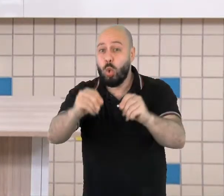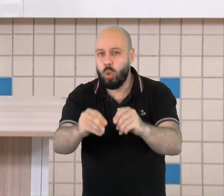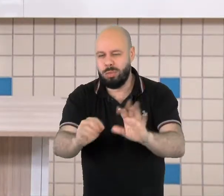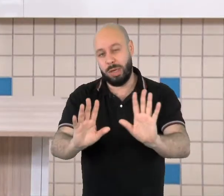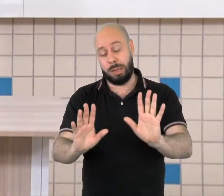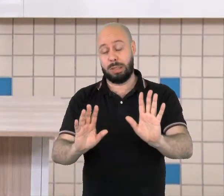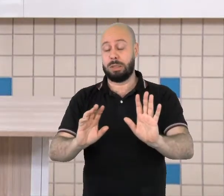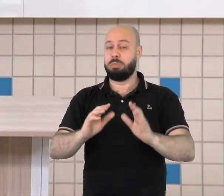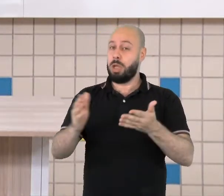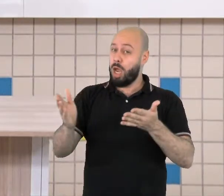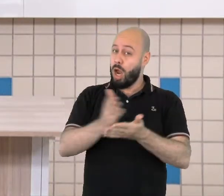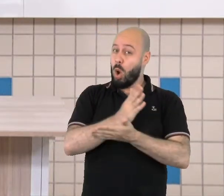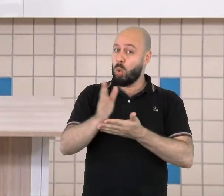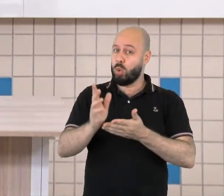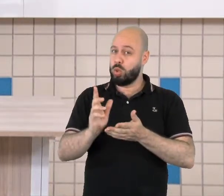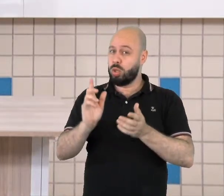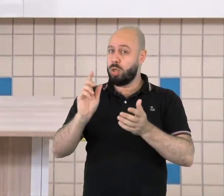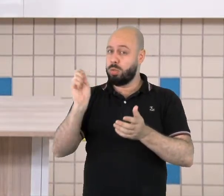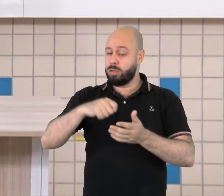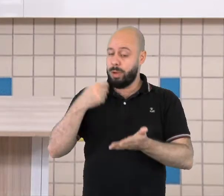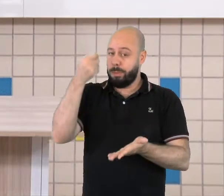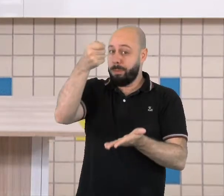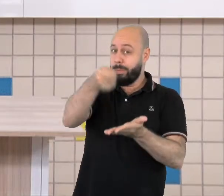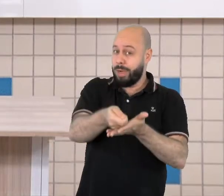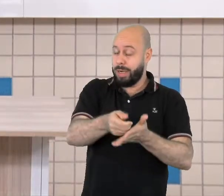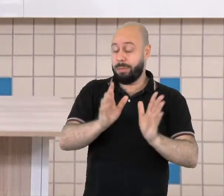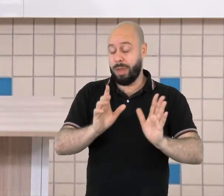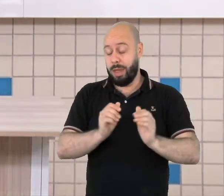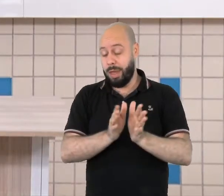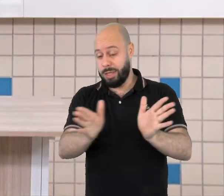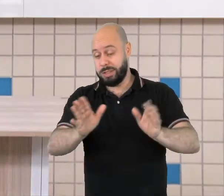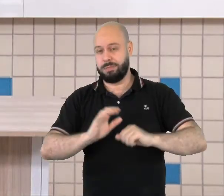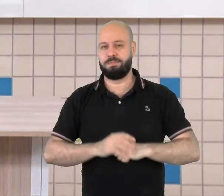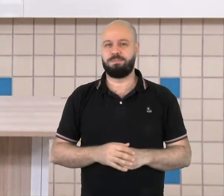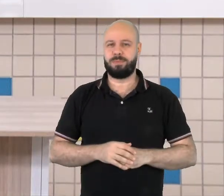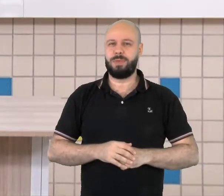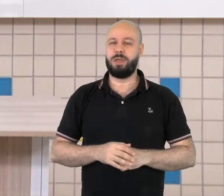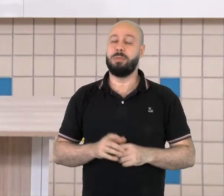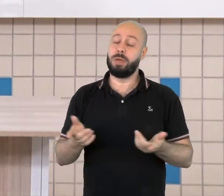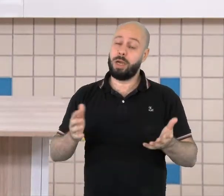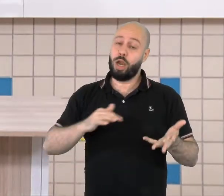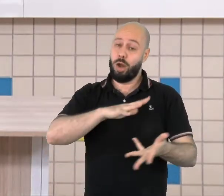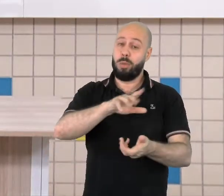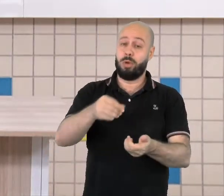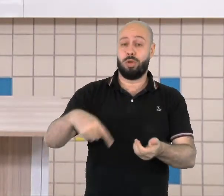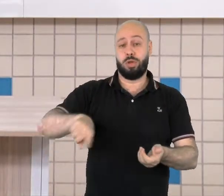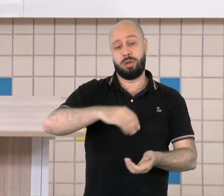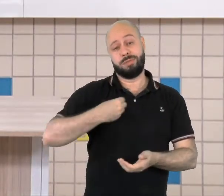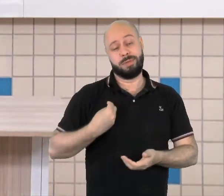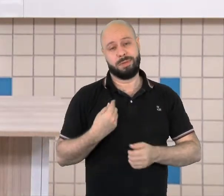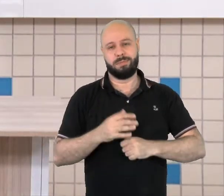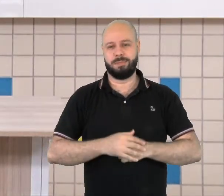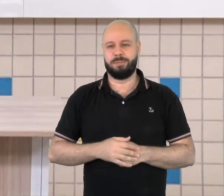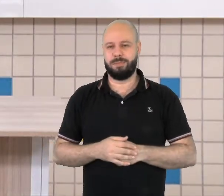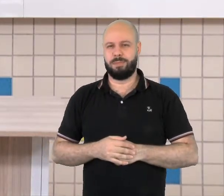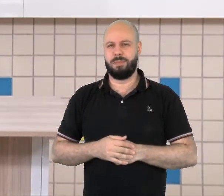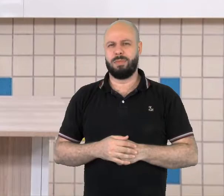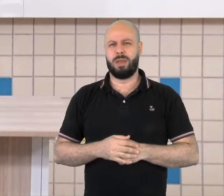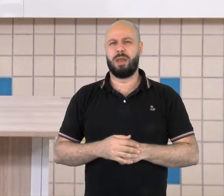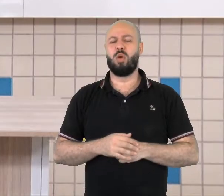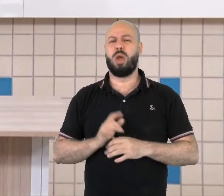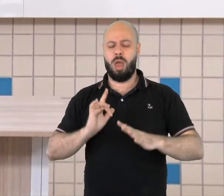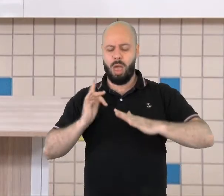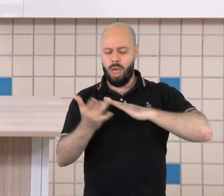pode pagar tem acesso, infelizmente, nesse mundo que a gente vive, tá? Então, e as redes